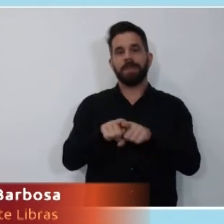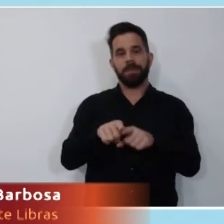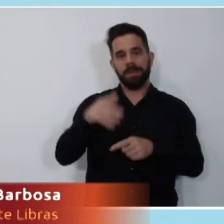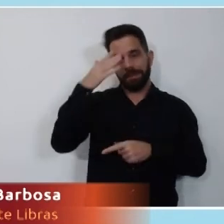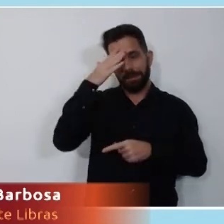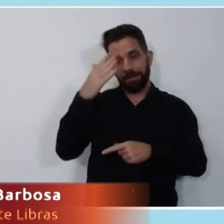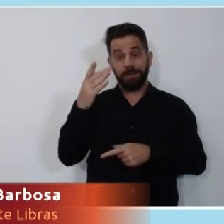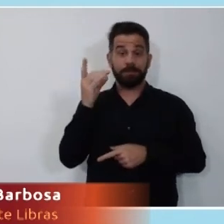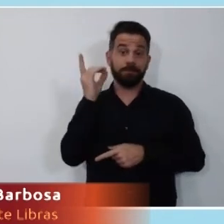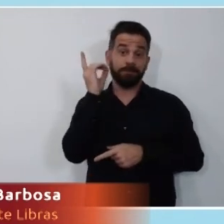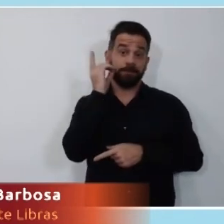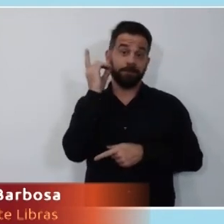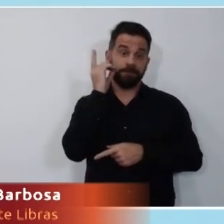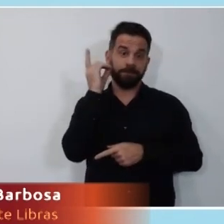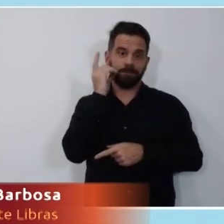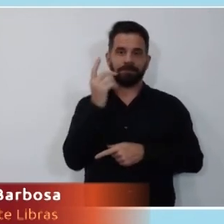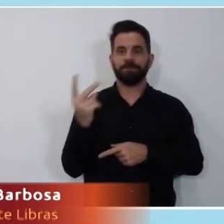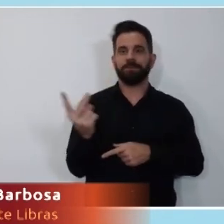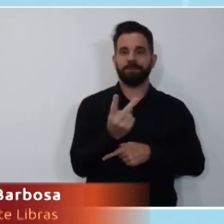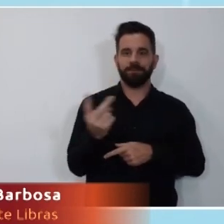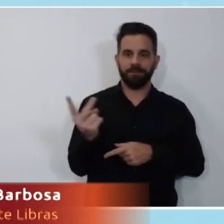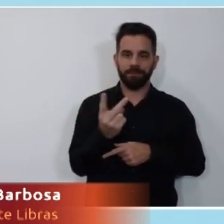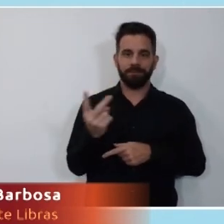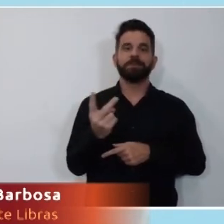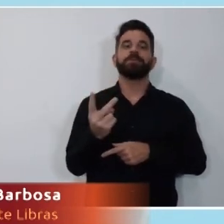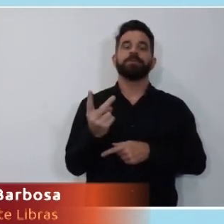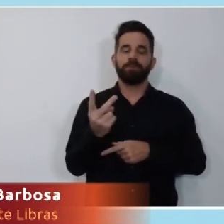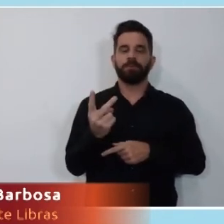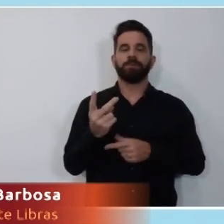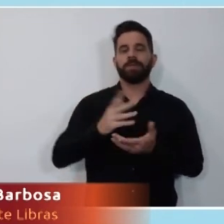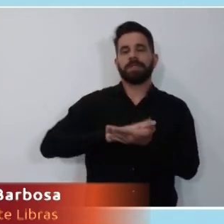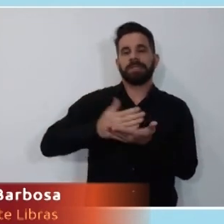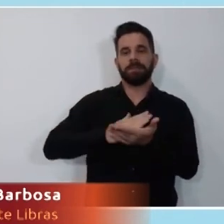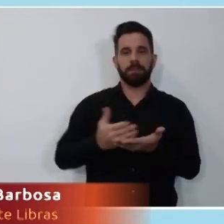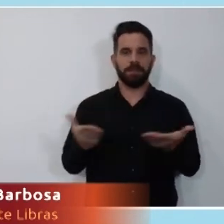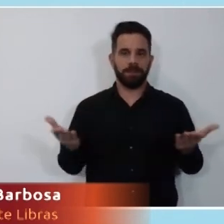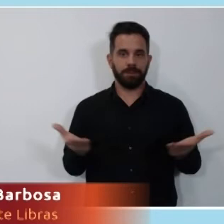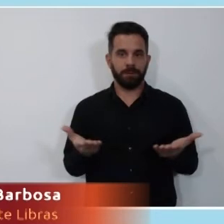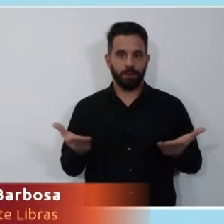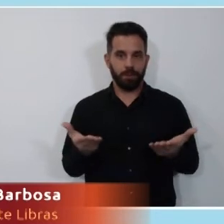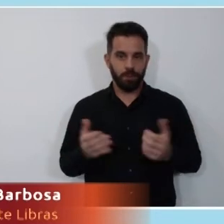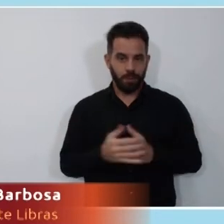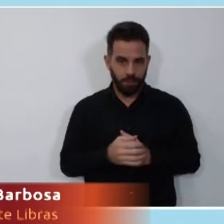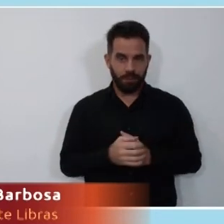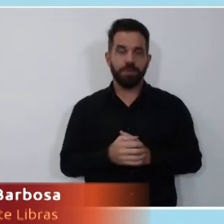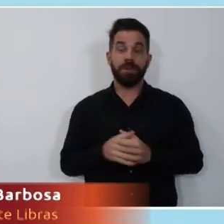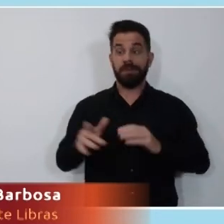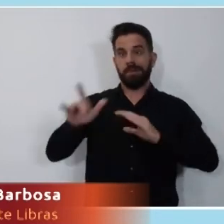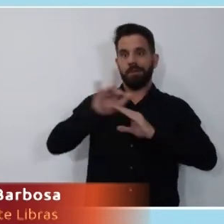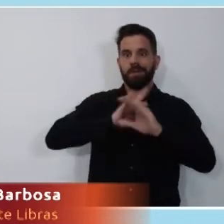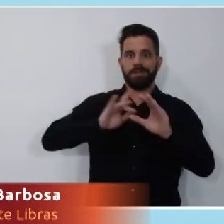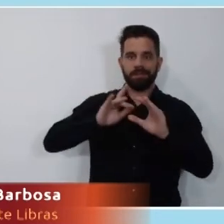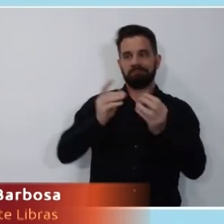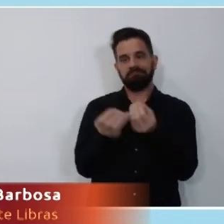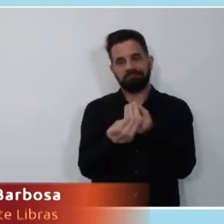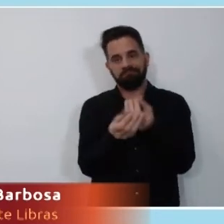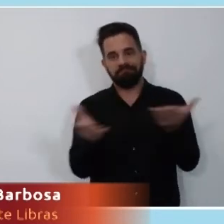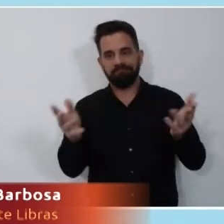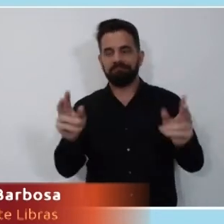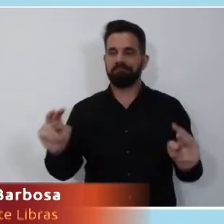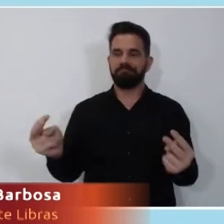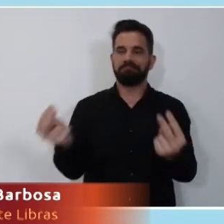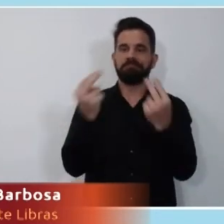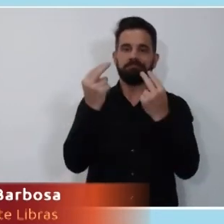ao Diogo, os dois pela interpretação no programa de hoje, transformando Conexões em um programa mais